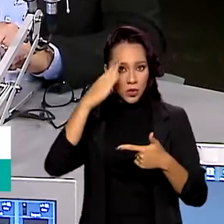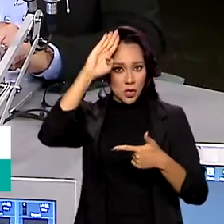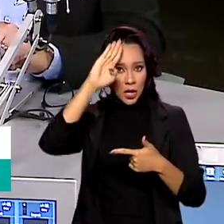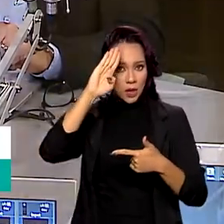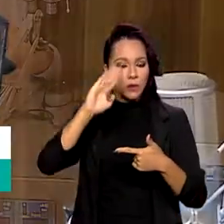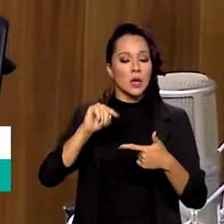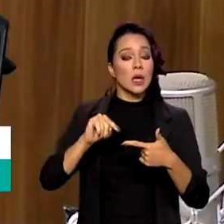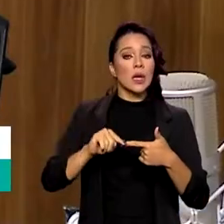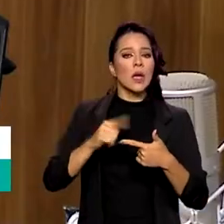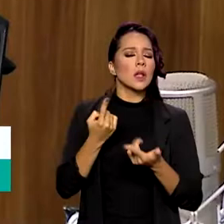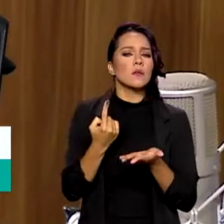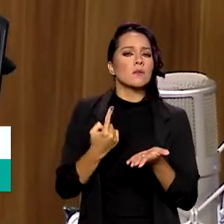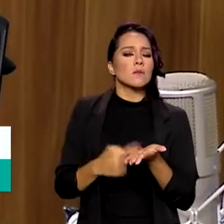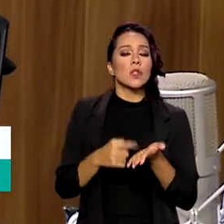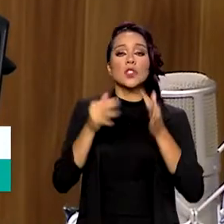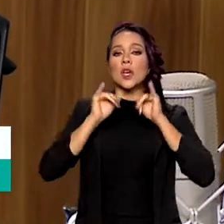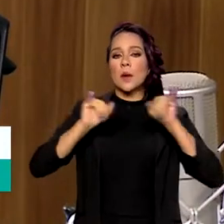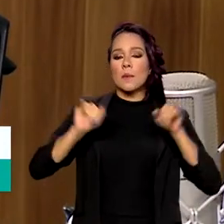bolsonaro